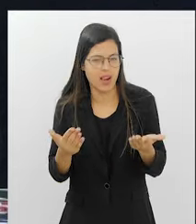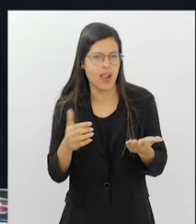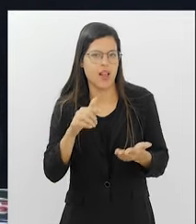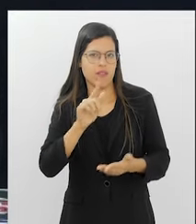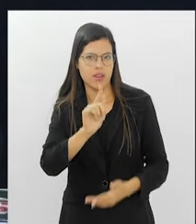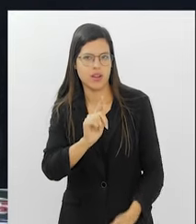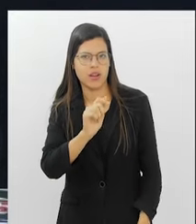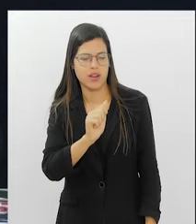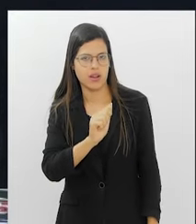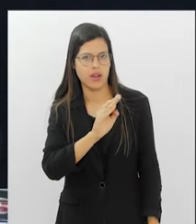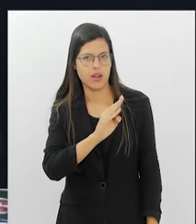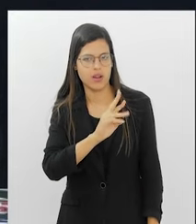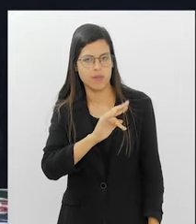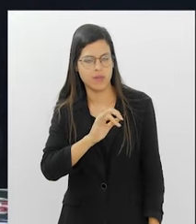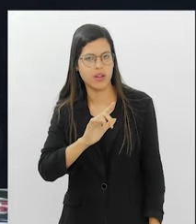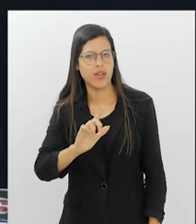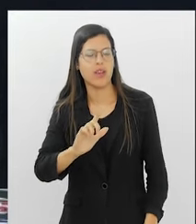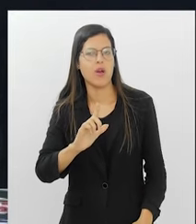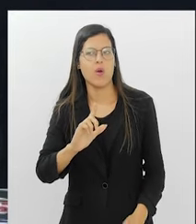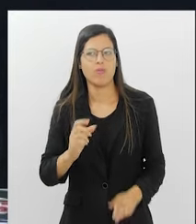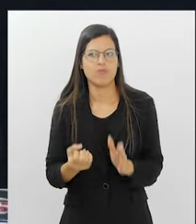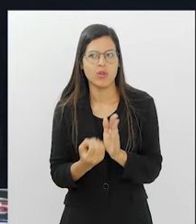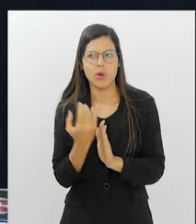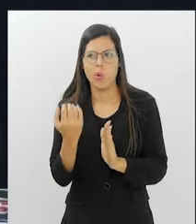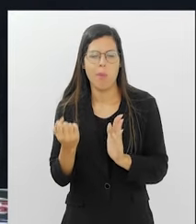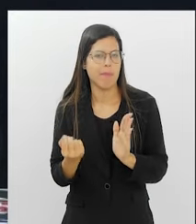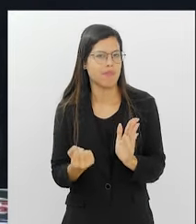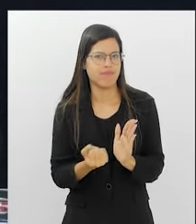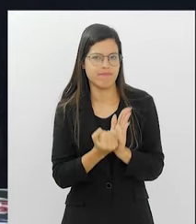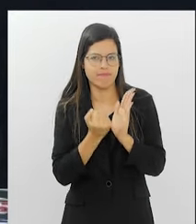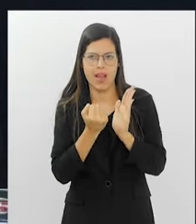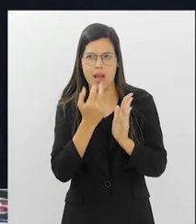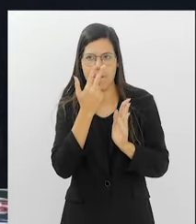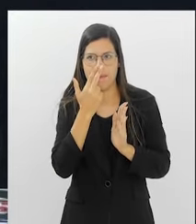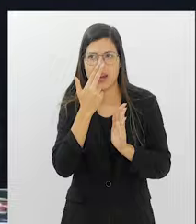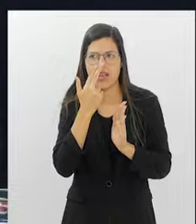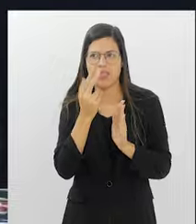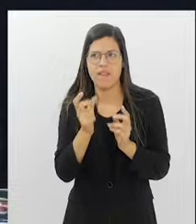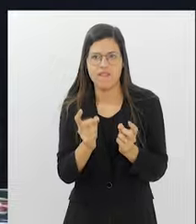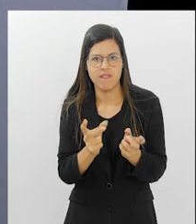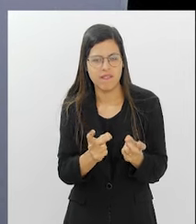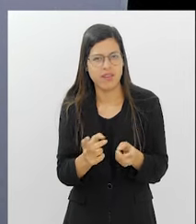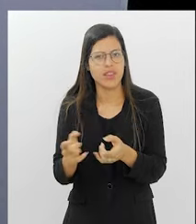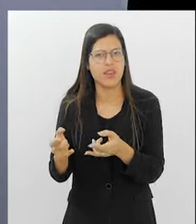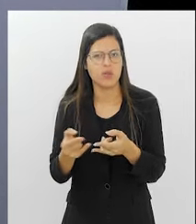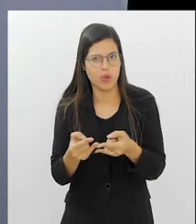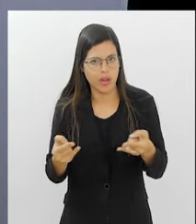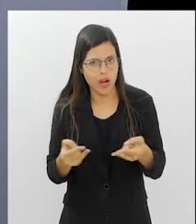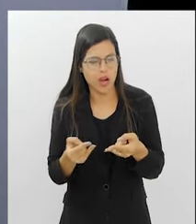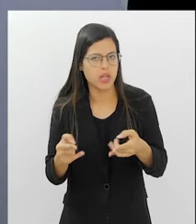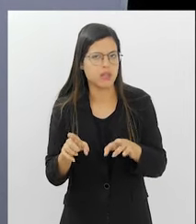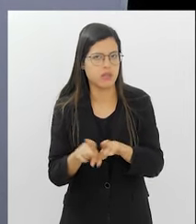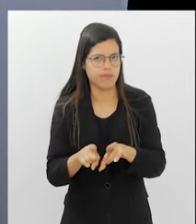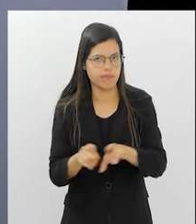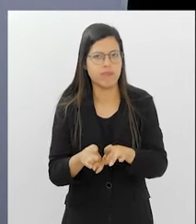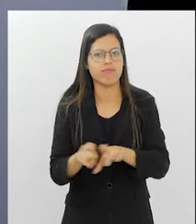vem para com esse olhar criou uma marca você vê a venda dos ingressos que foi